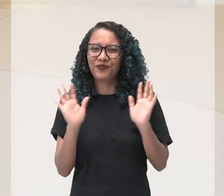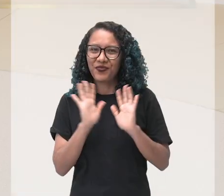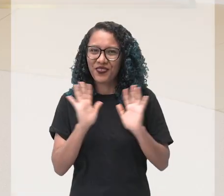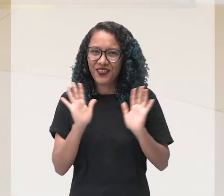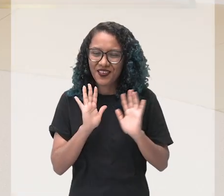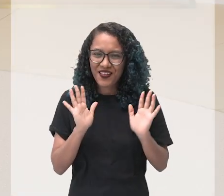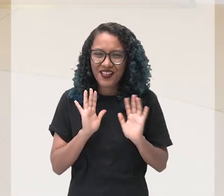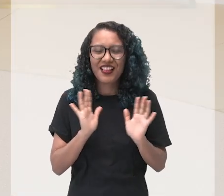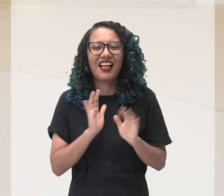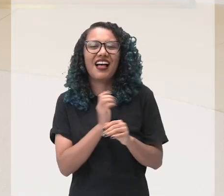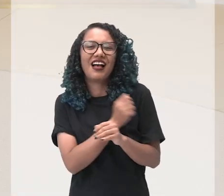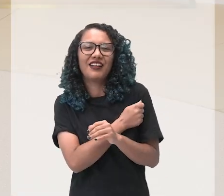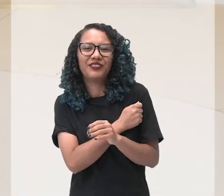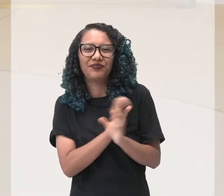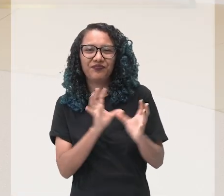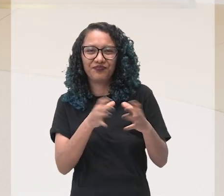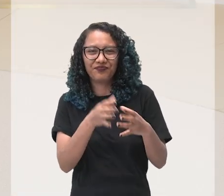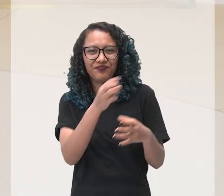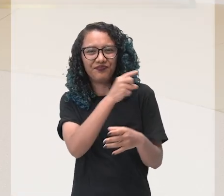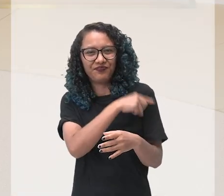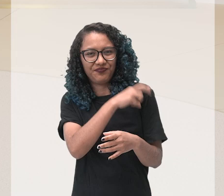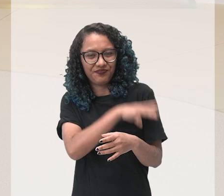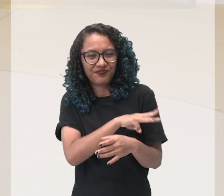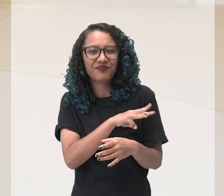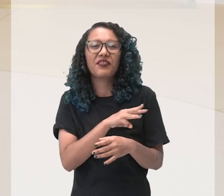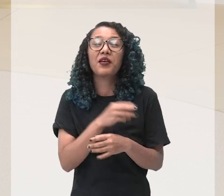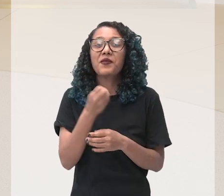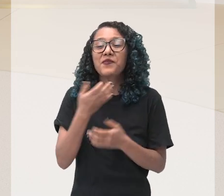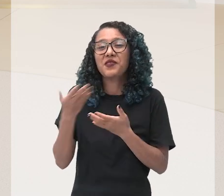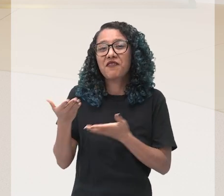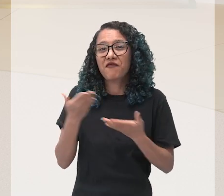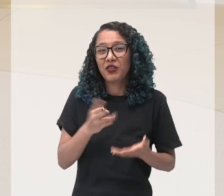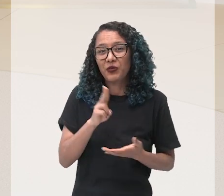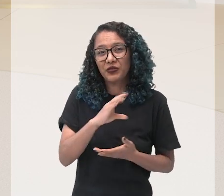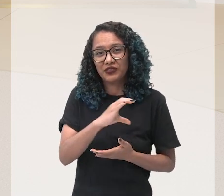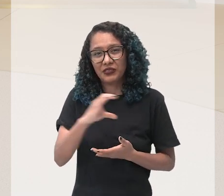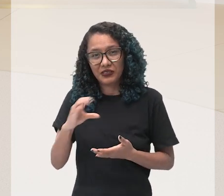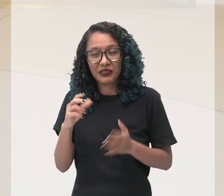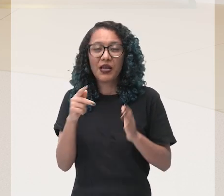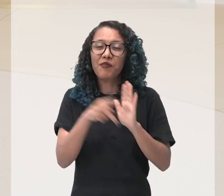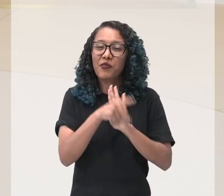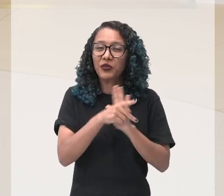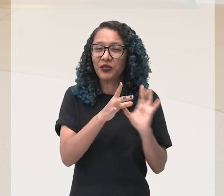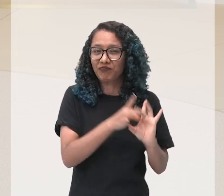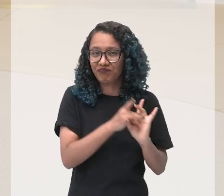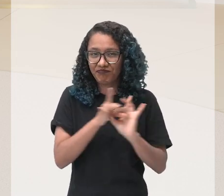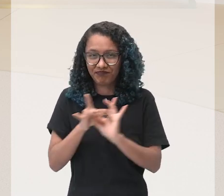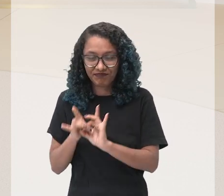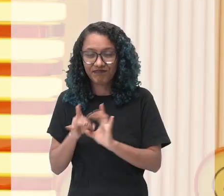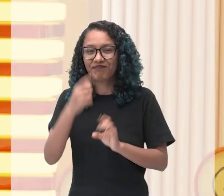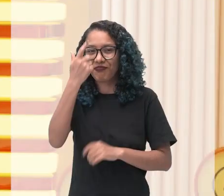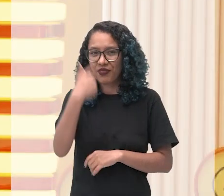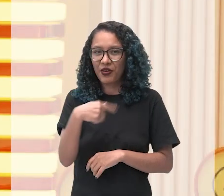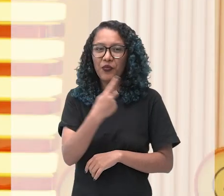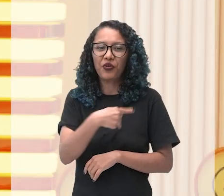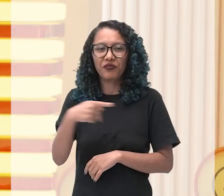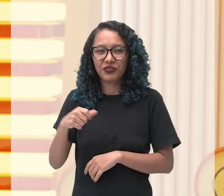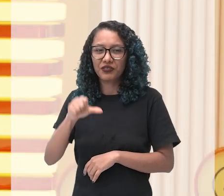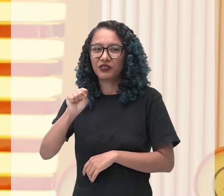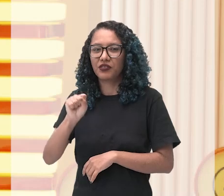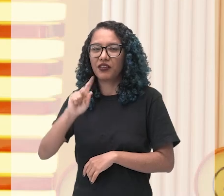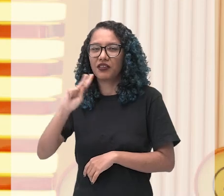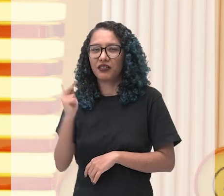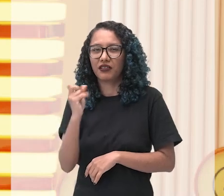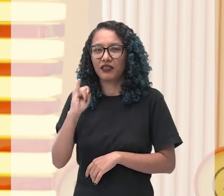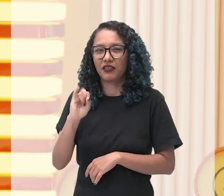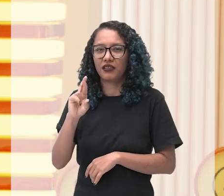Olá a todos os estudantes da terceira série, sejam muito bem-vindos à nossa UCC Projetos Integradores. Eu sou a